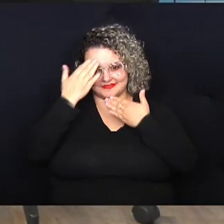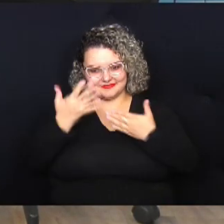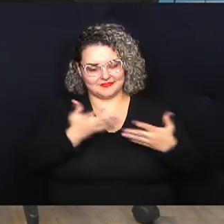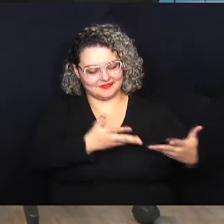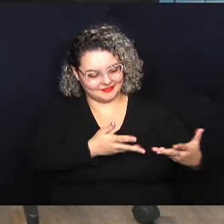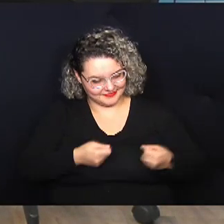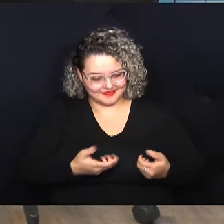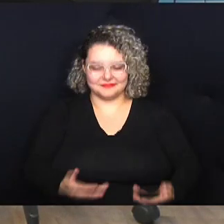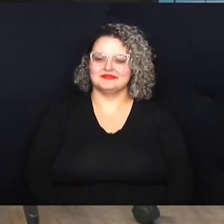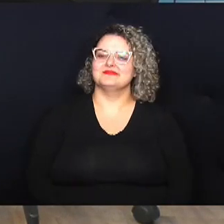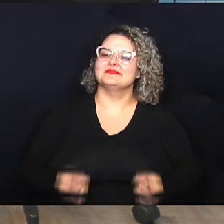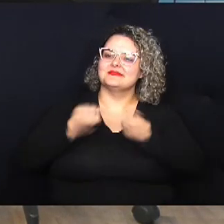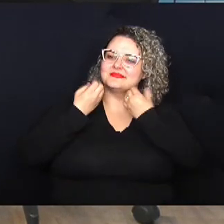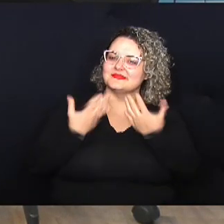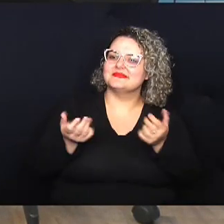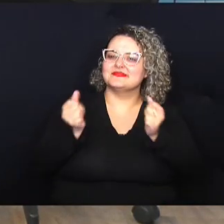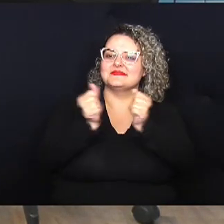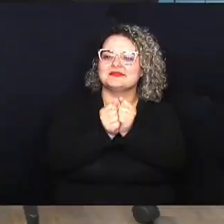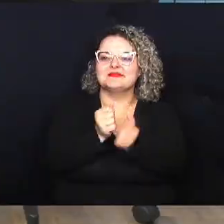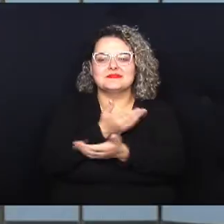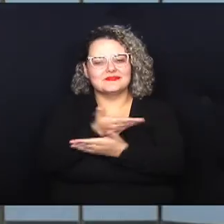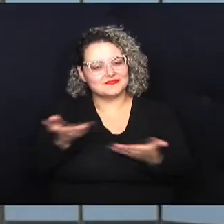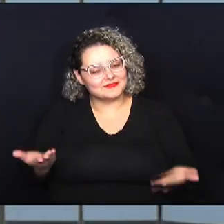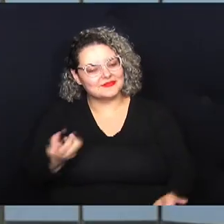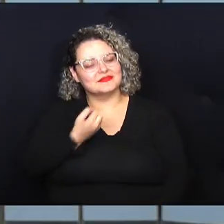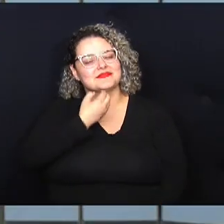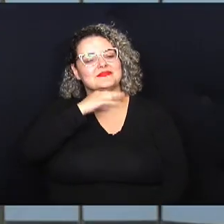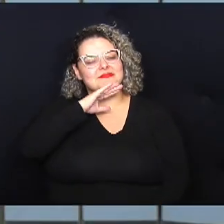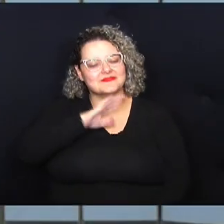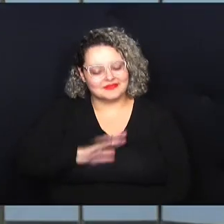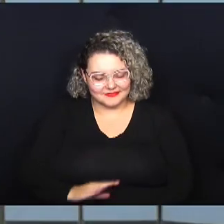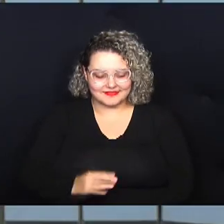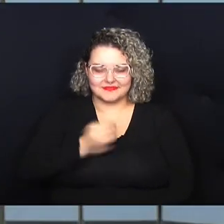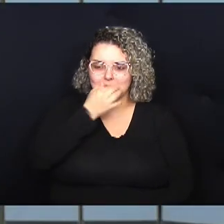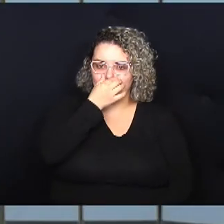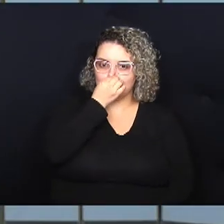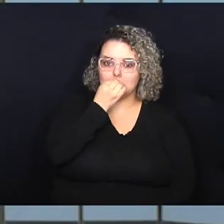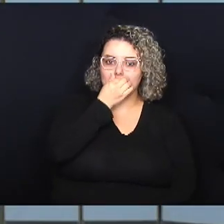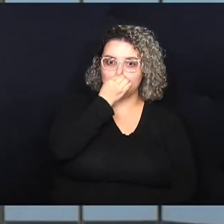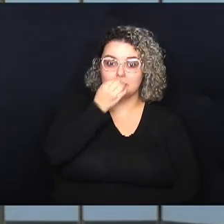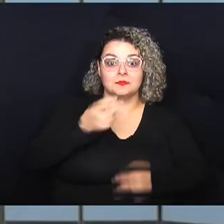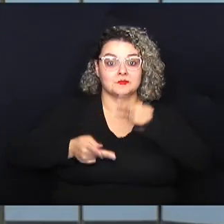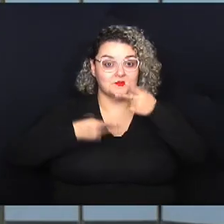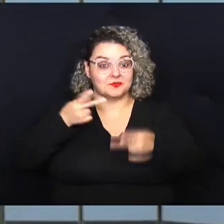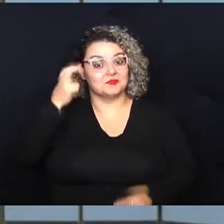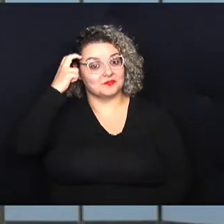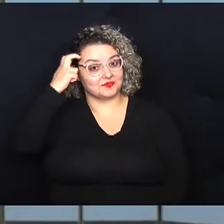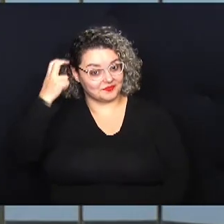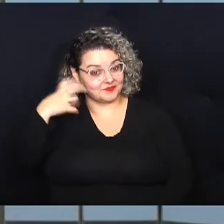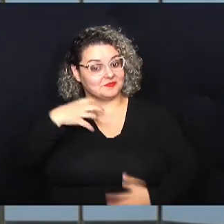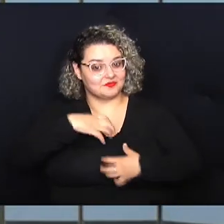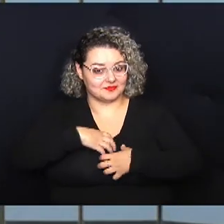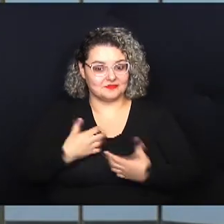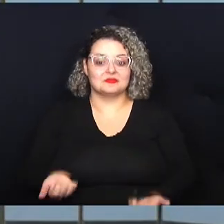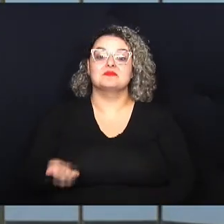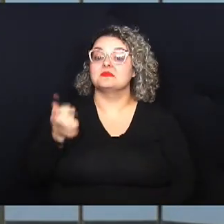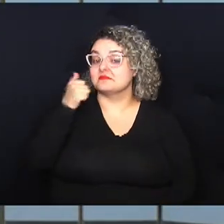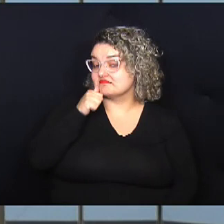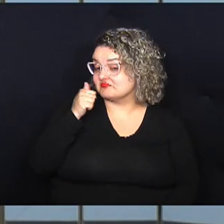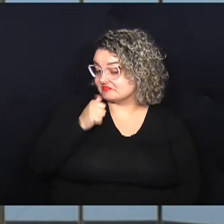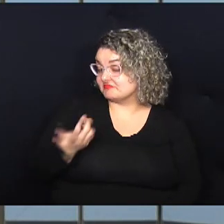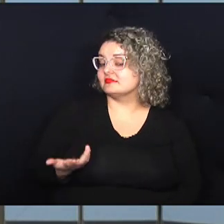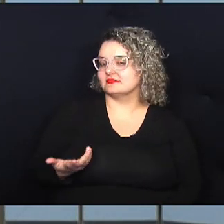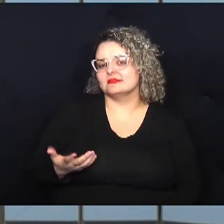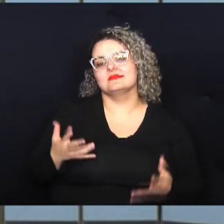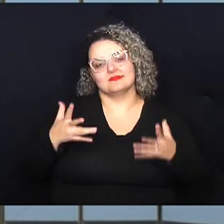bom passar aqui essa tarde com vocês, né? Poder falar um pouquinho sobre inteligência emocional aí para as mulheres, né? E a inteligência emocional é para